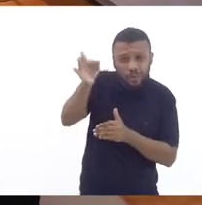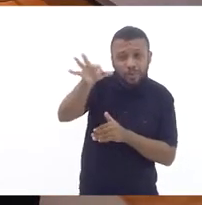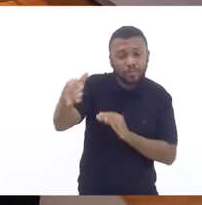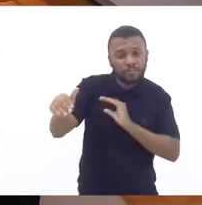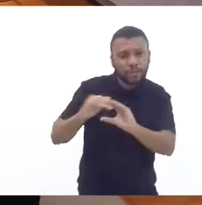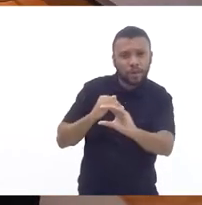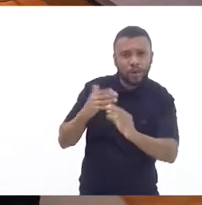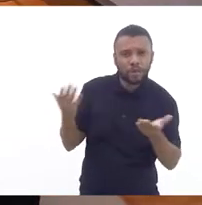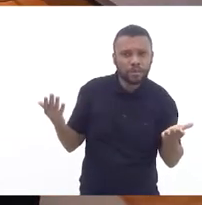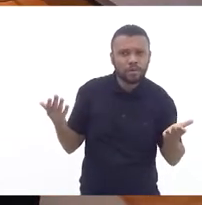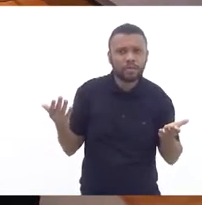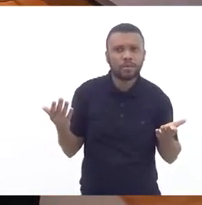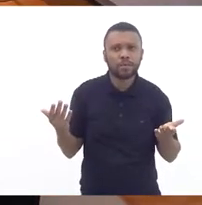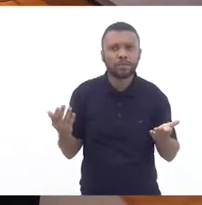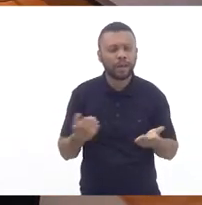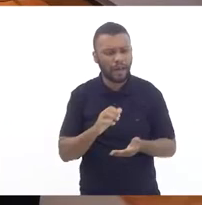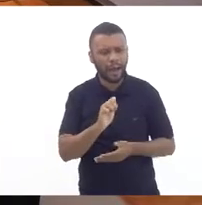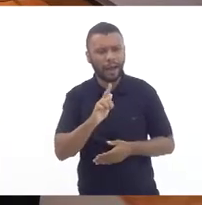tem?